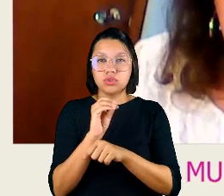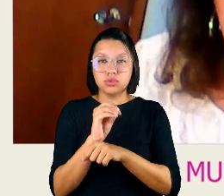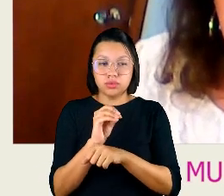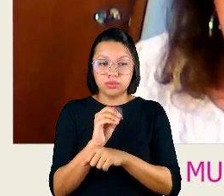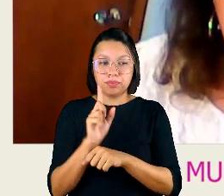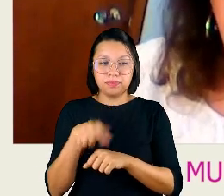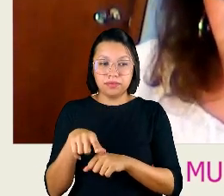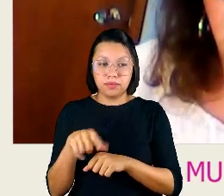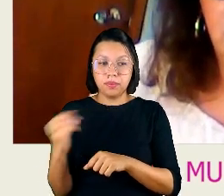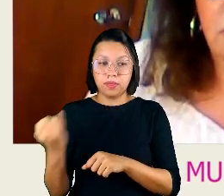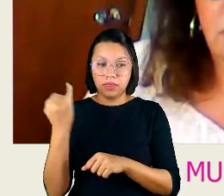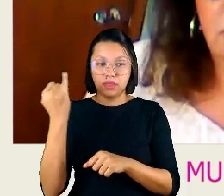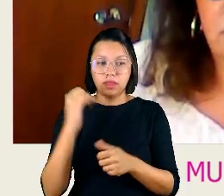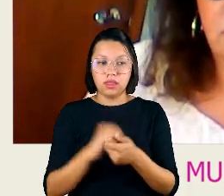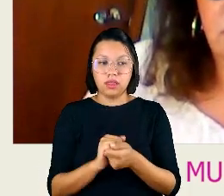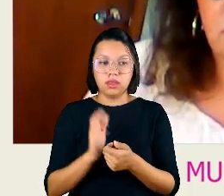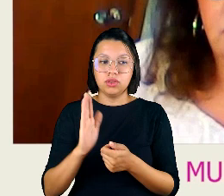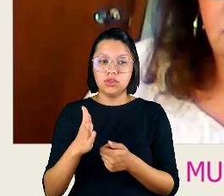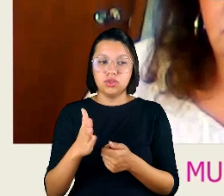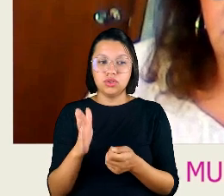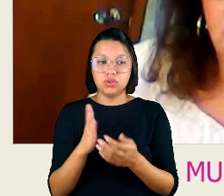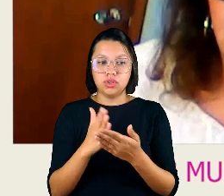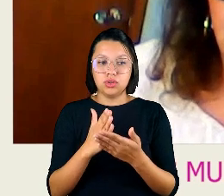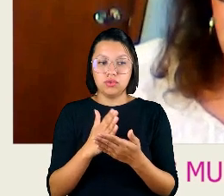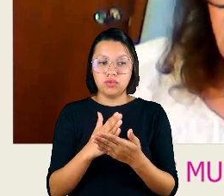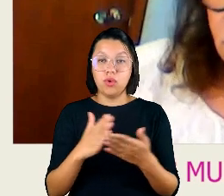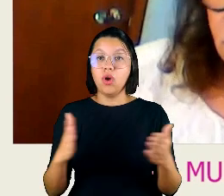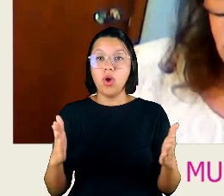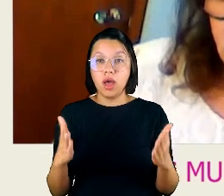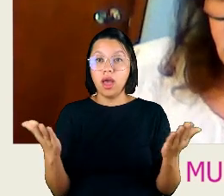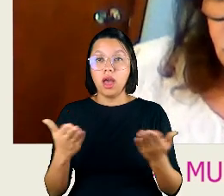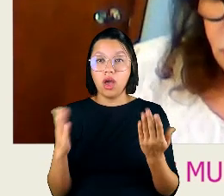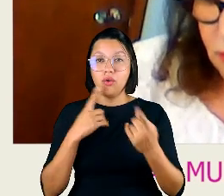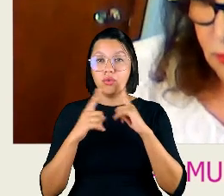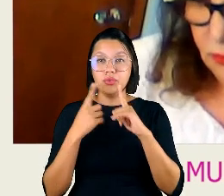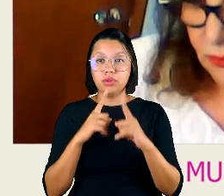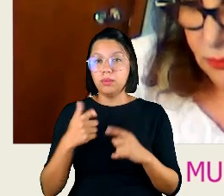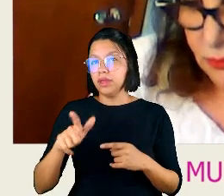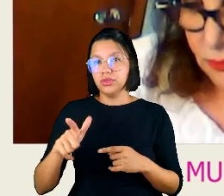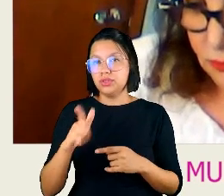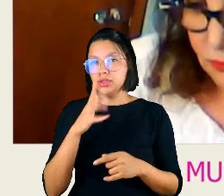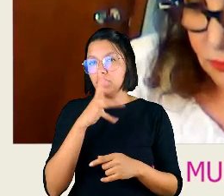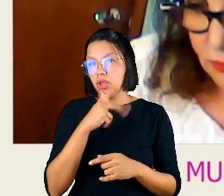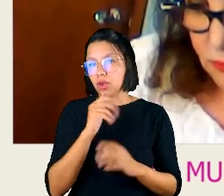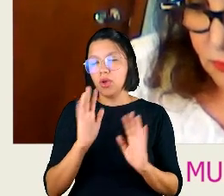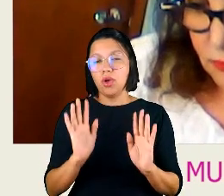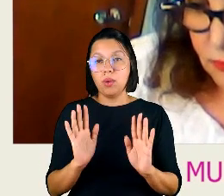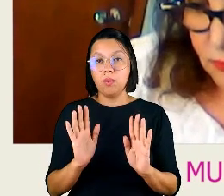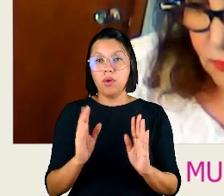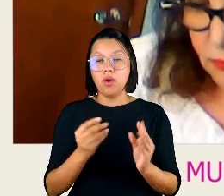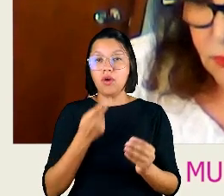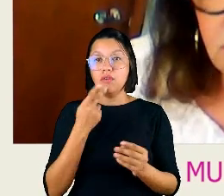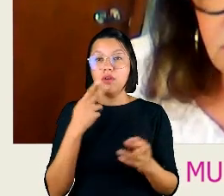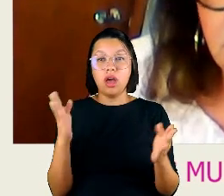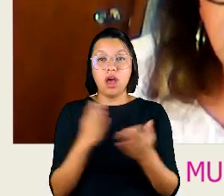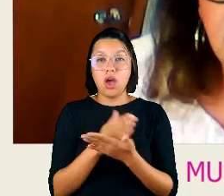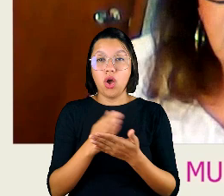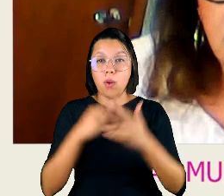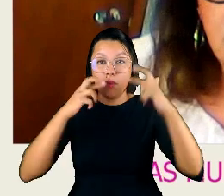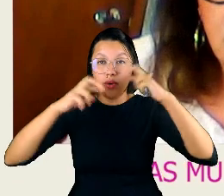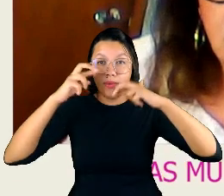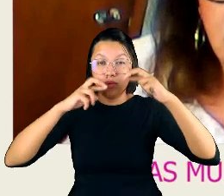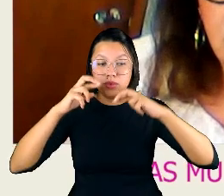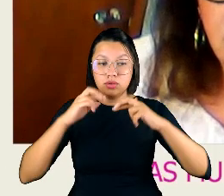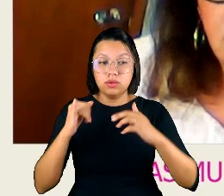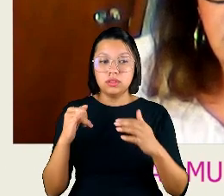importante. Já vou abrir para o nosso debate, sem mais delongas. Eu queria só colocar algumas observações para, de repente, qualquer uma das